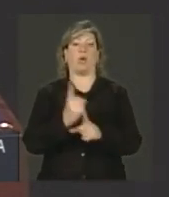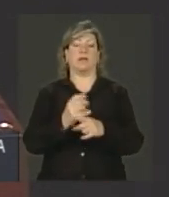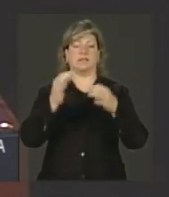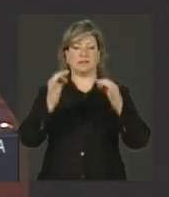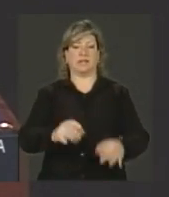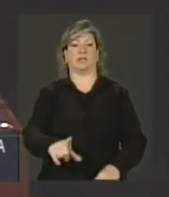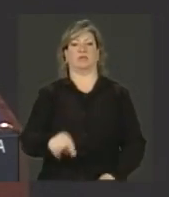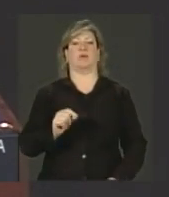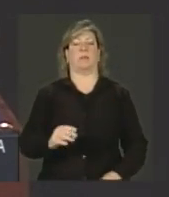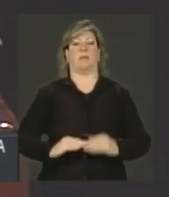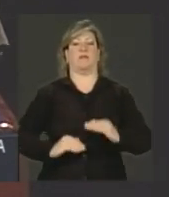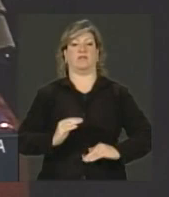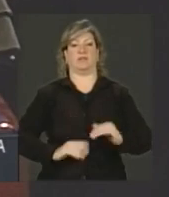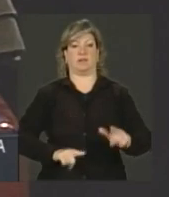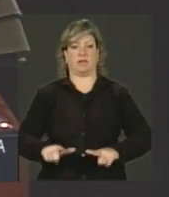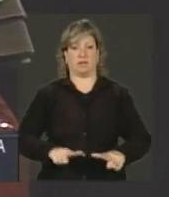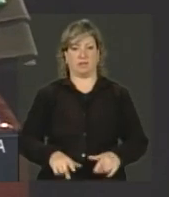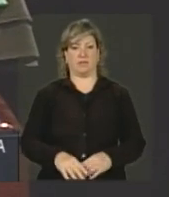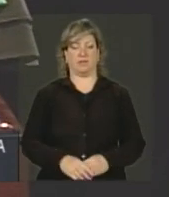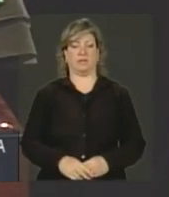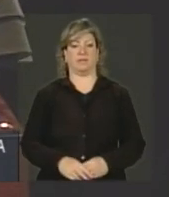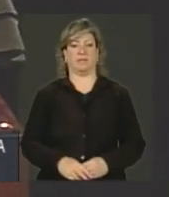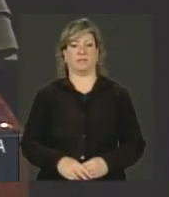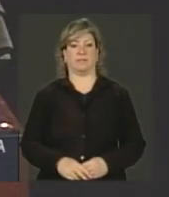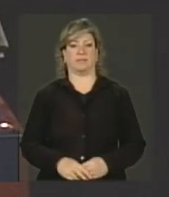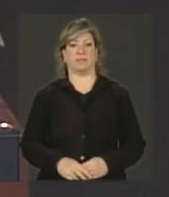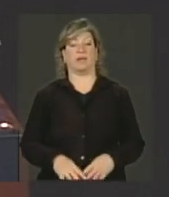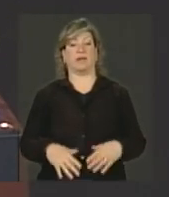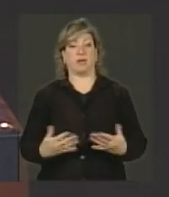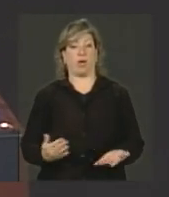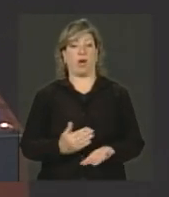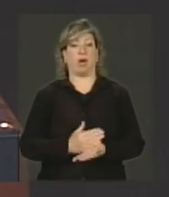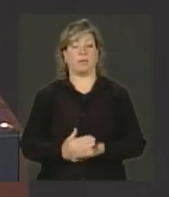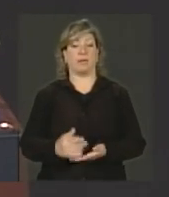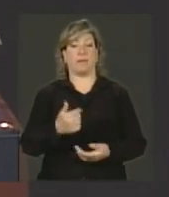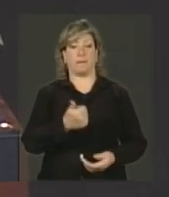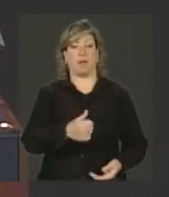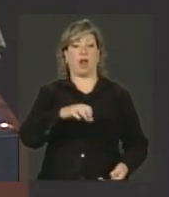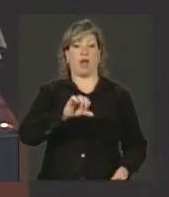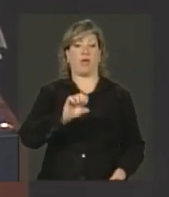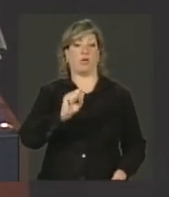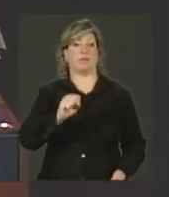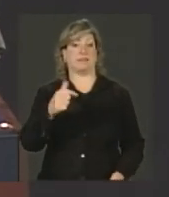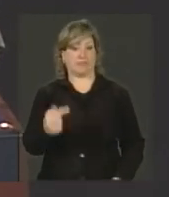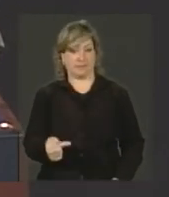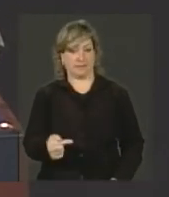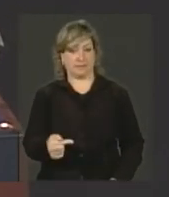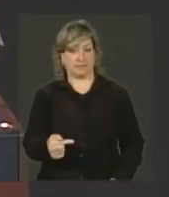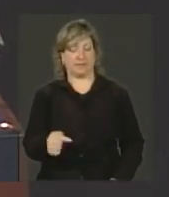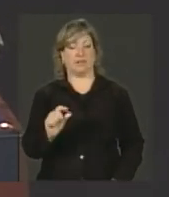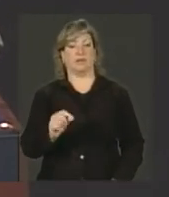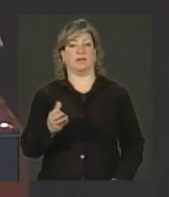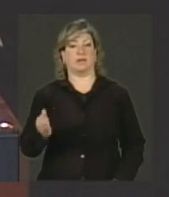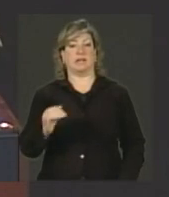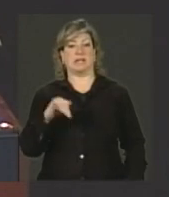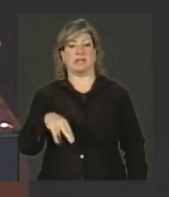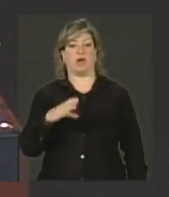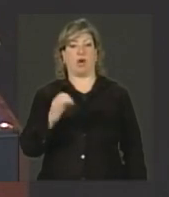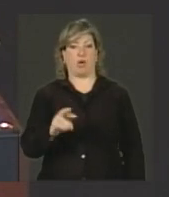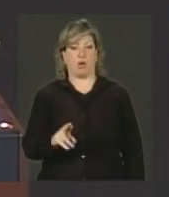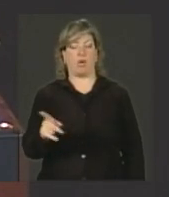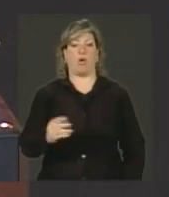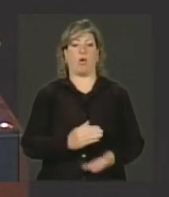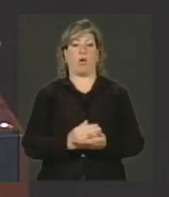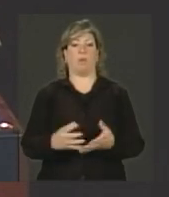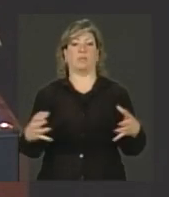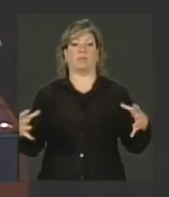da escolha profissional. Foi a partir de 1987 que o INCOR passou a ser